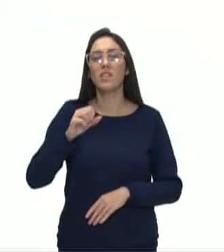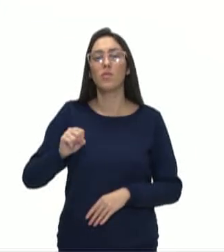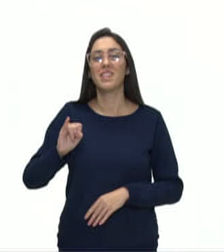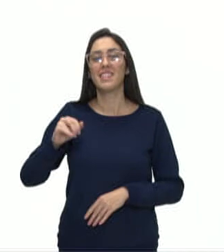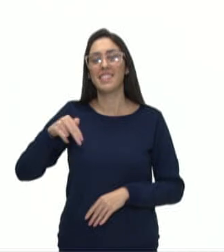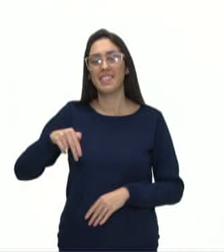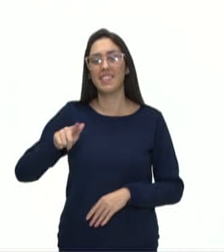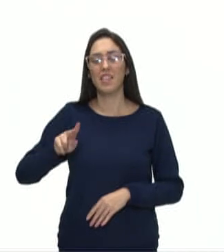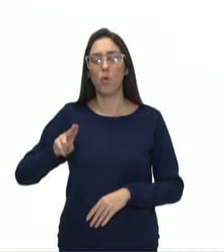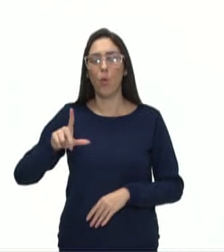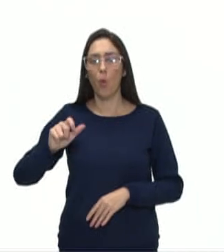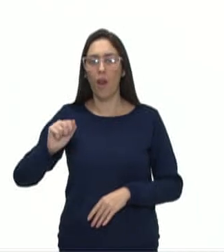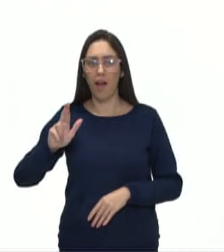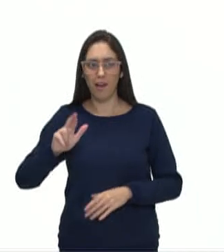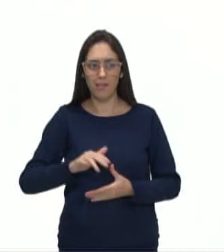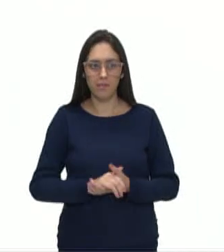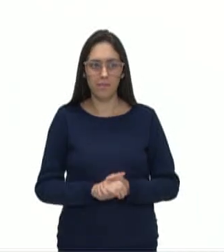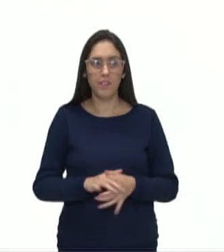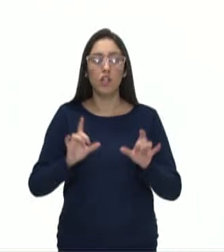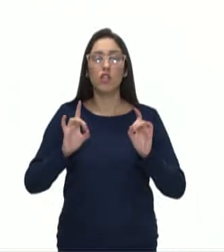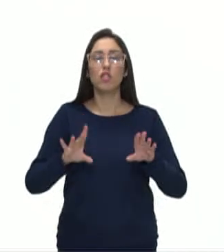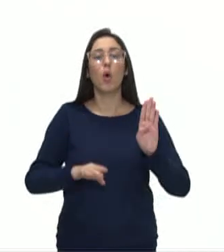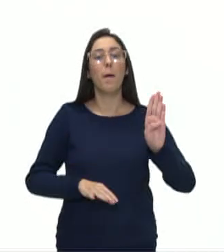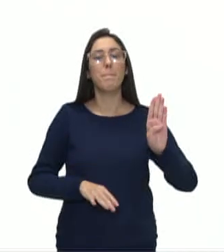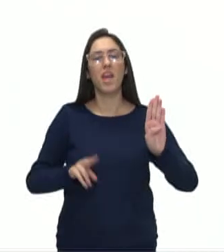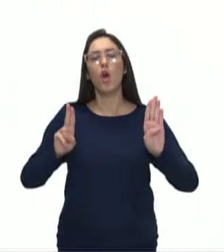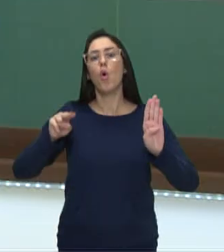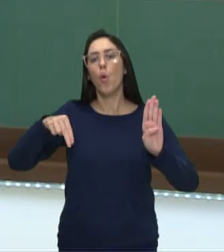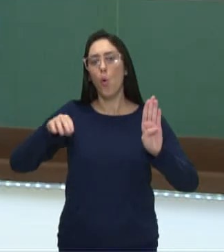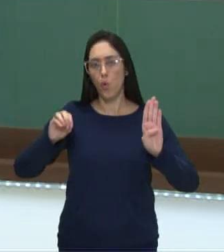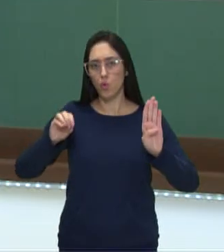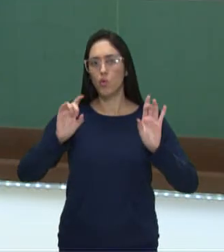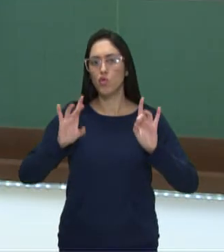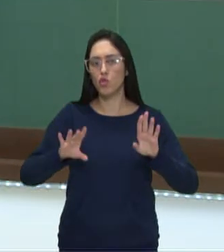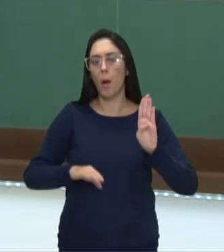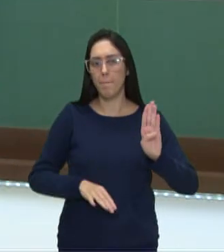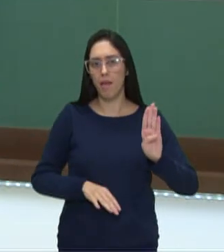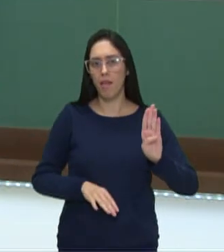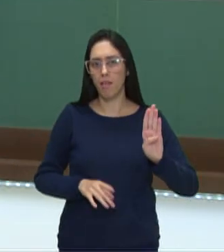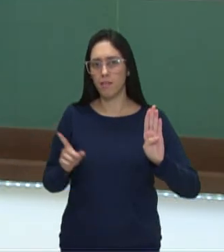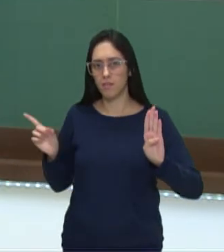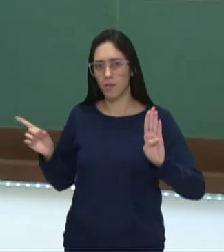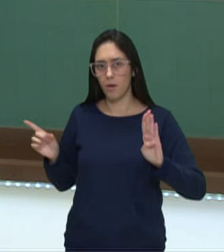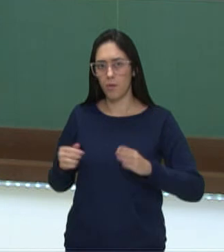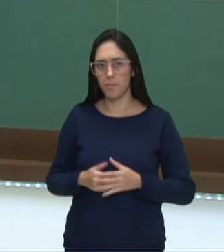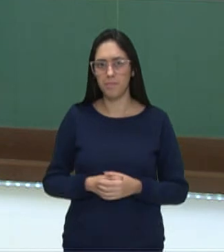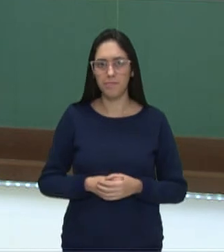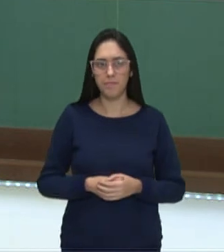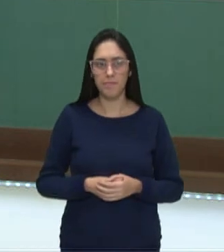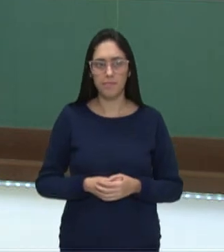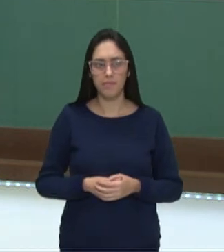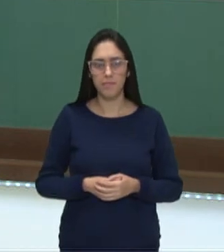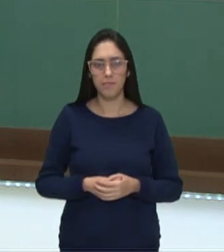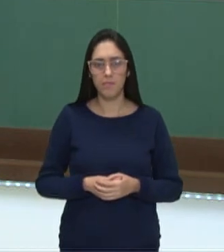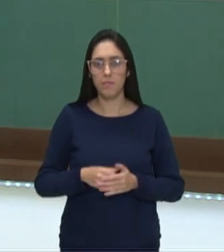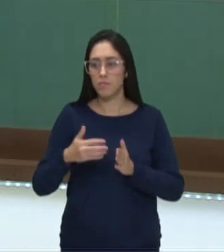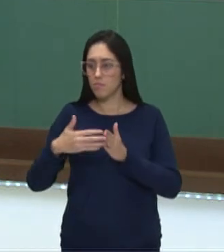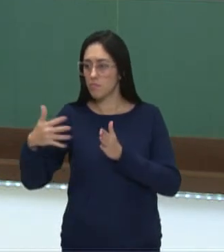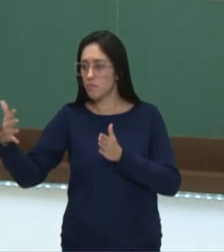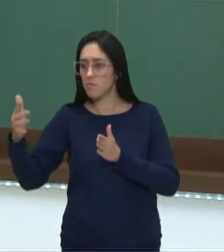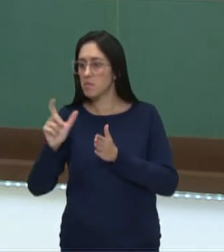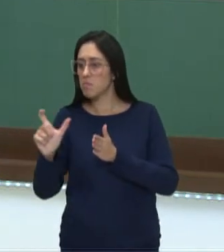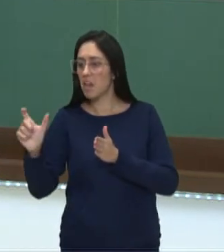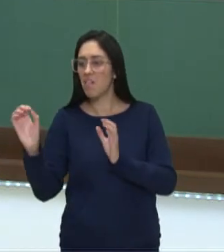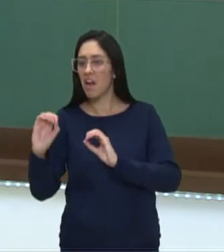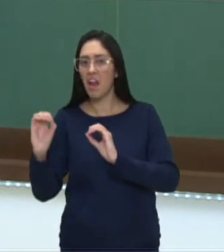O único caso aqui é a letra B. Trabajo, ya solo quiero, uno. Porque não tem mais nada à frente, apenas um ponto